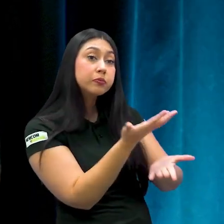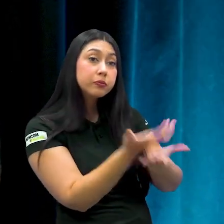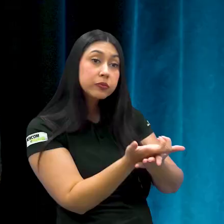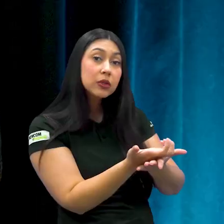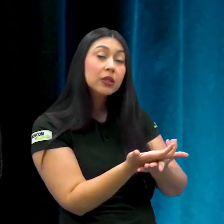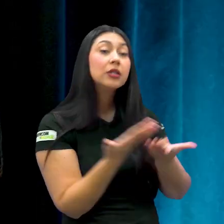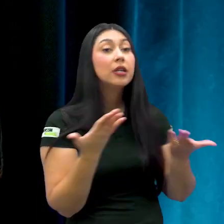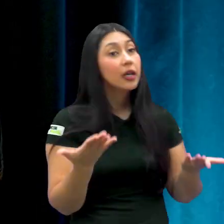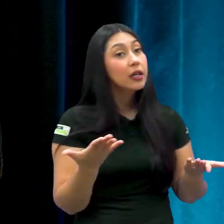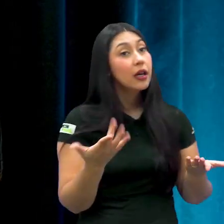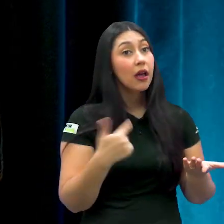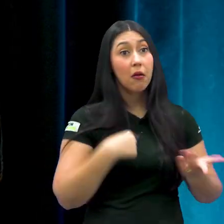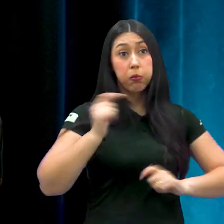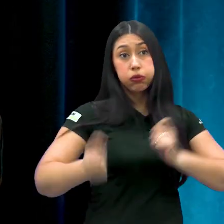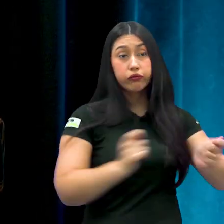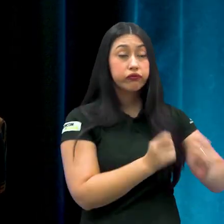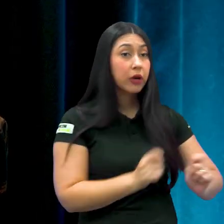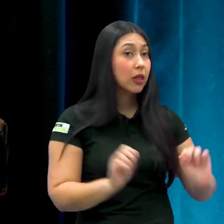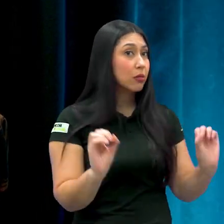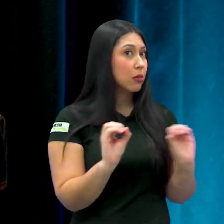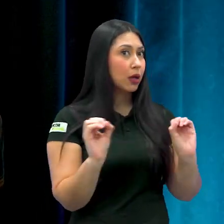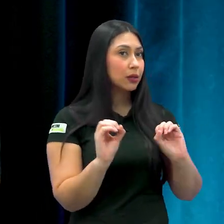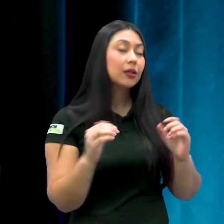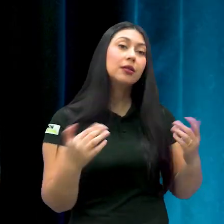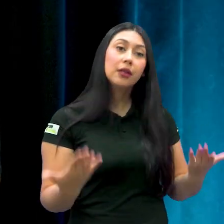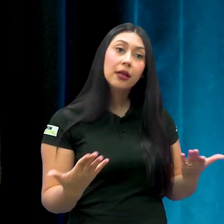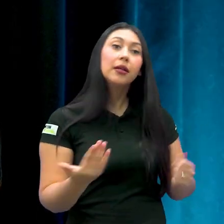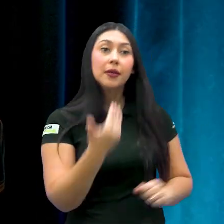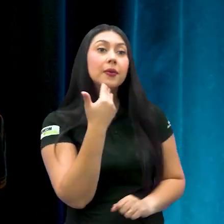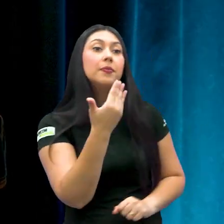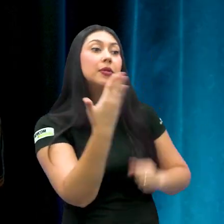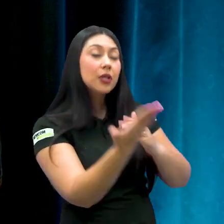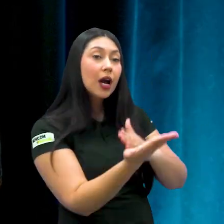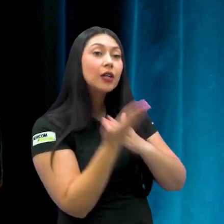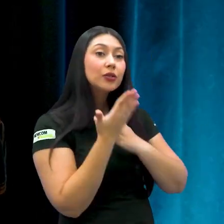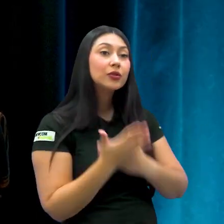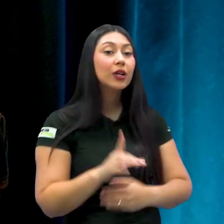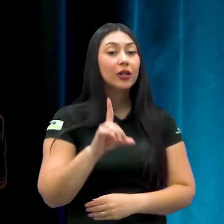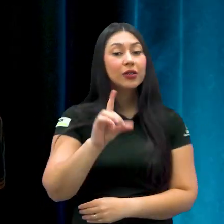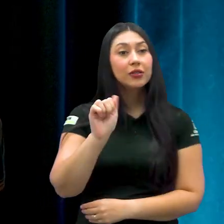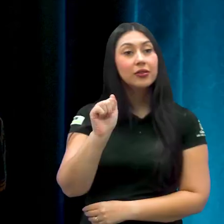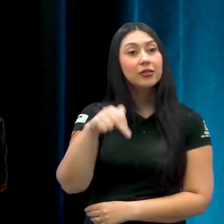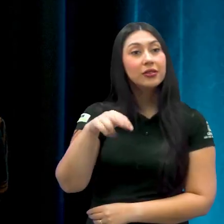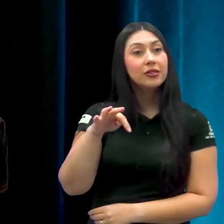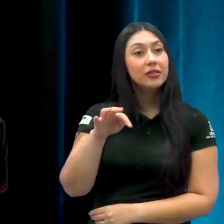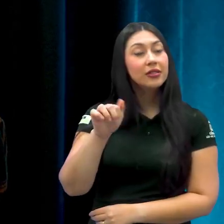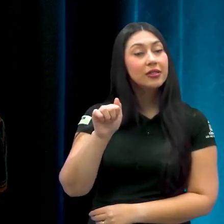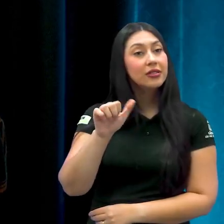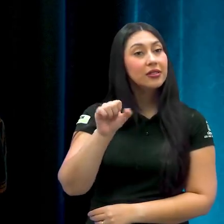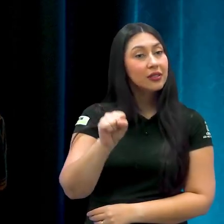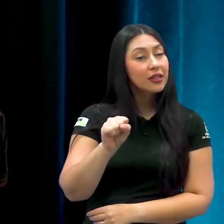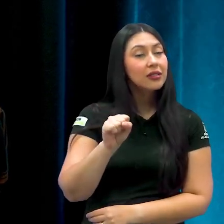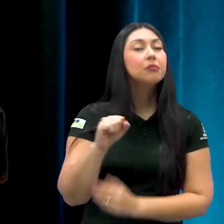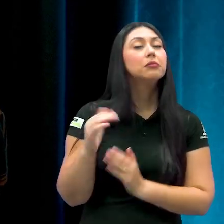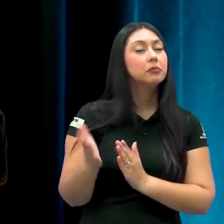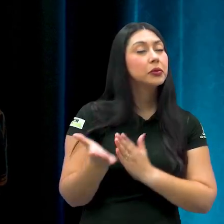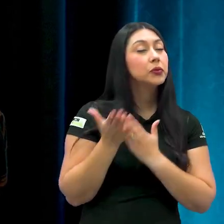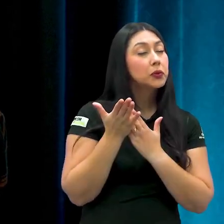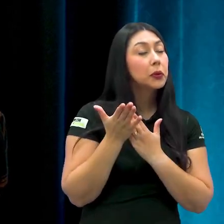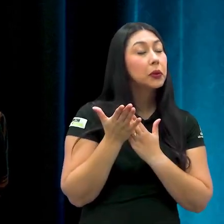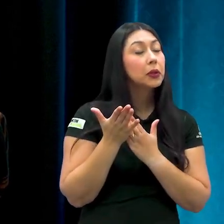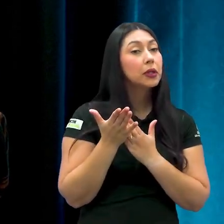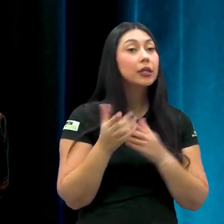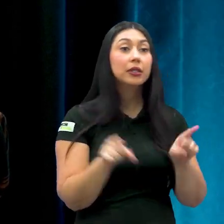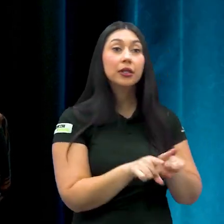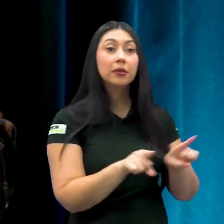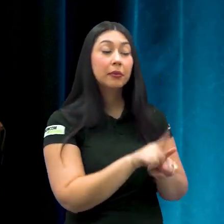gravar, que eu não toco bateria, então aí eu contei a ajuda do Dandas, né, do Bike, que me ajudou a gravar